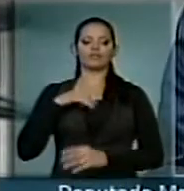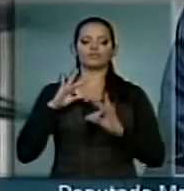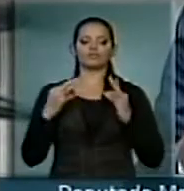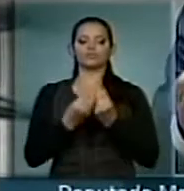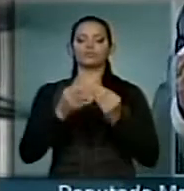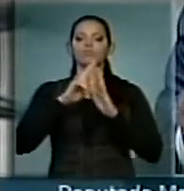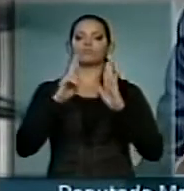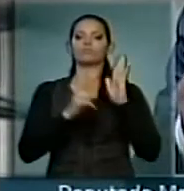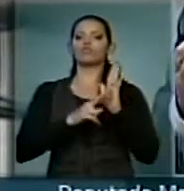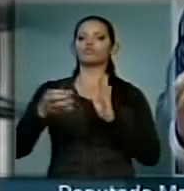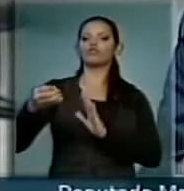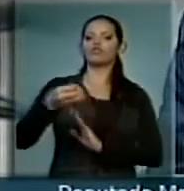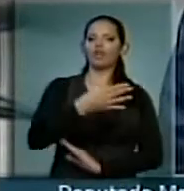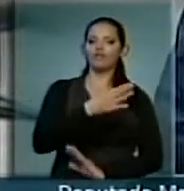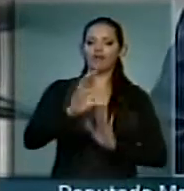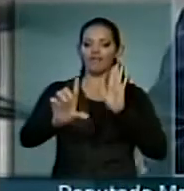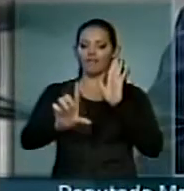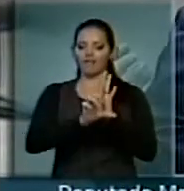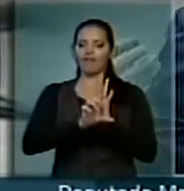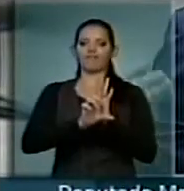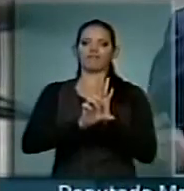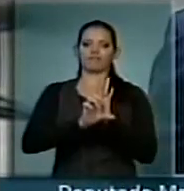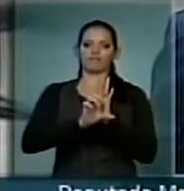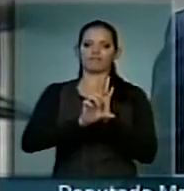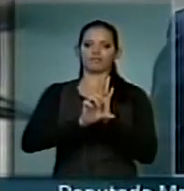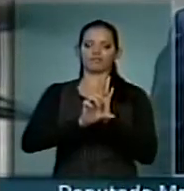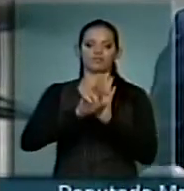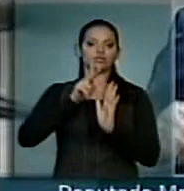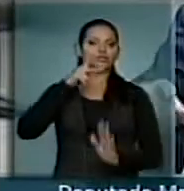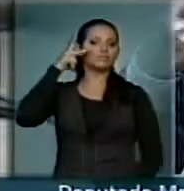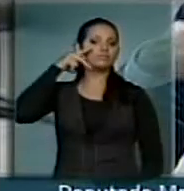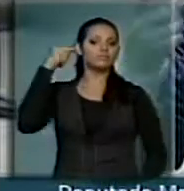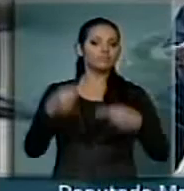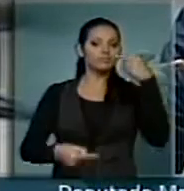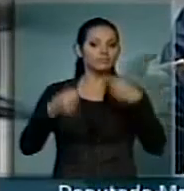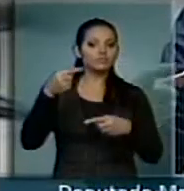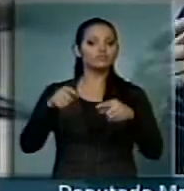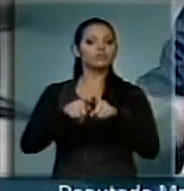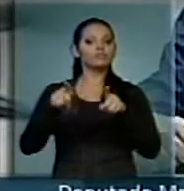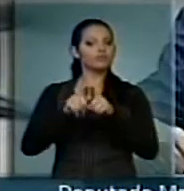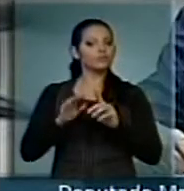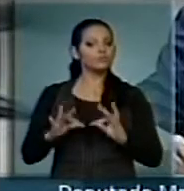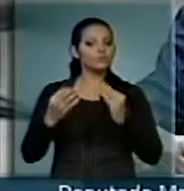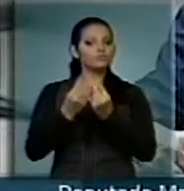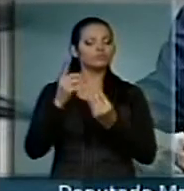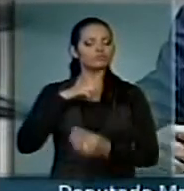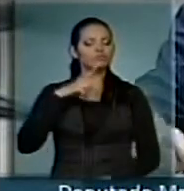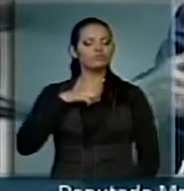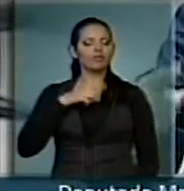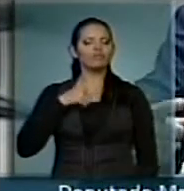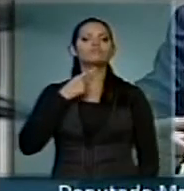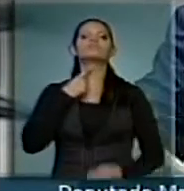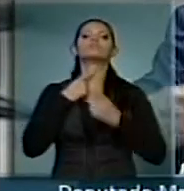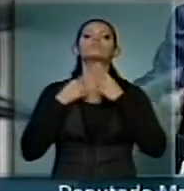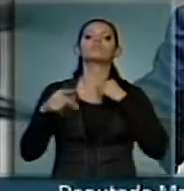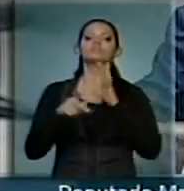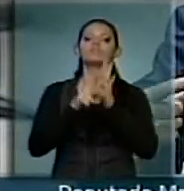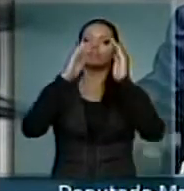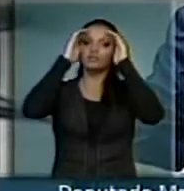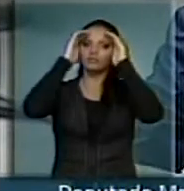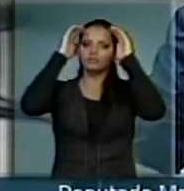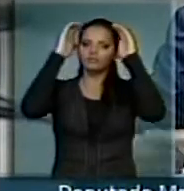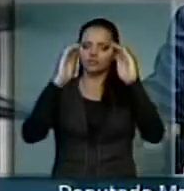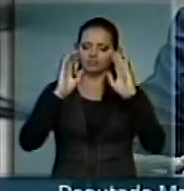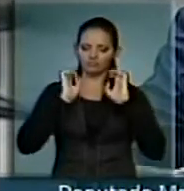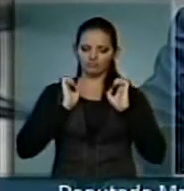égide de novas diretrizes legislativas, sobretudo aquelas que têm por inspiração o respeito a